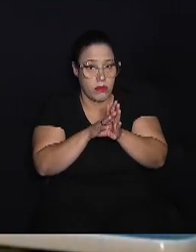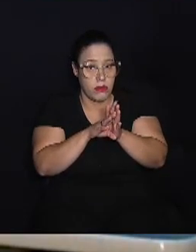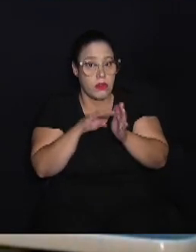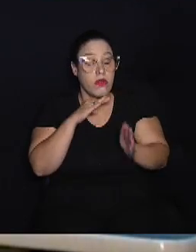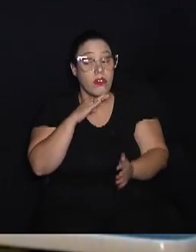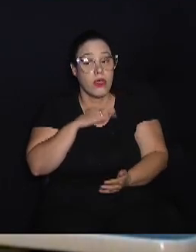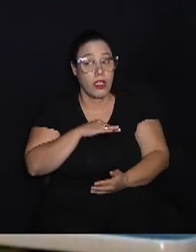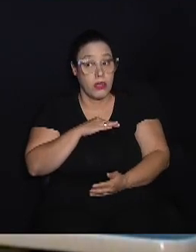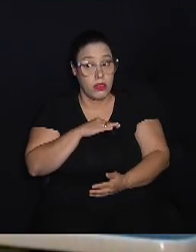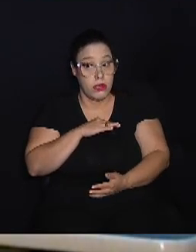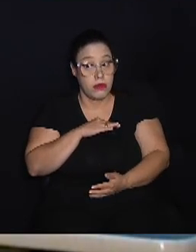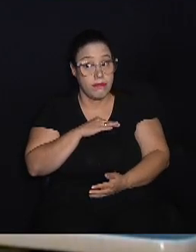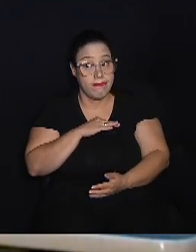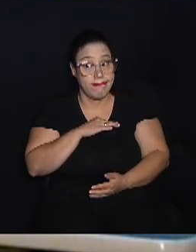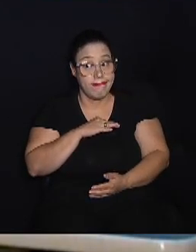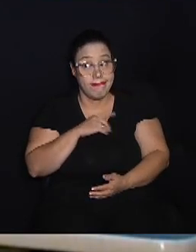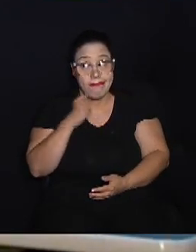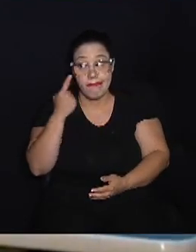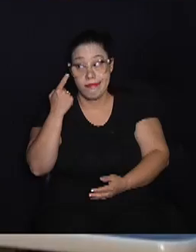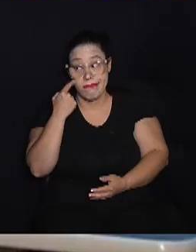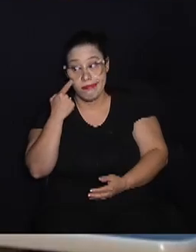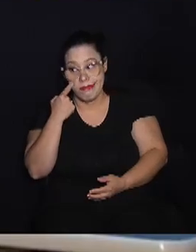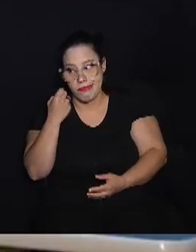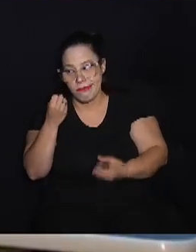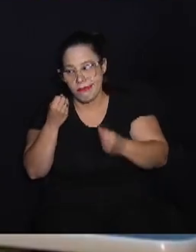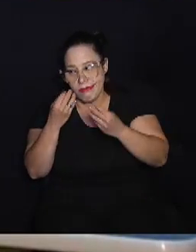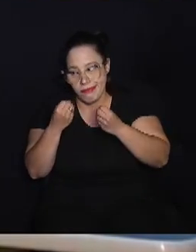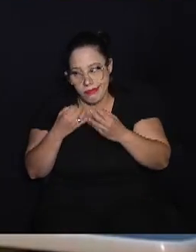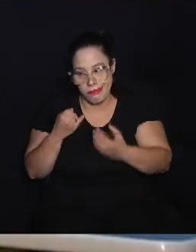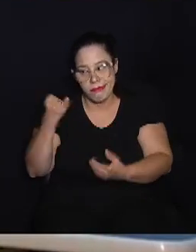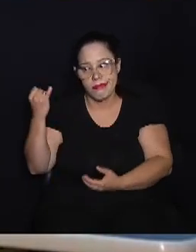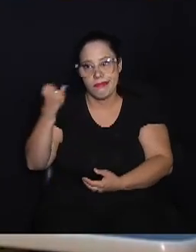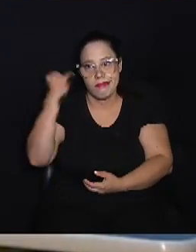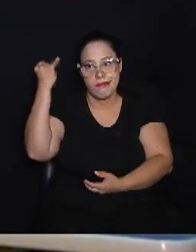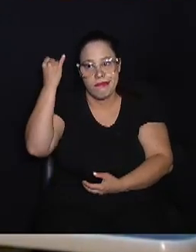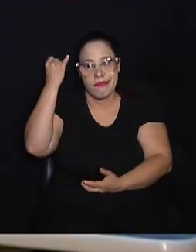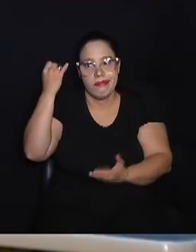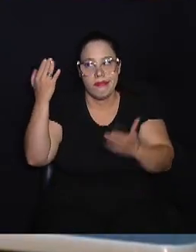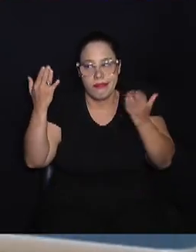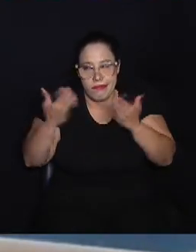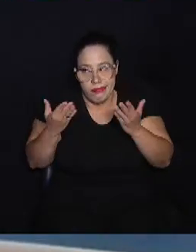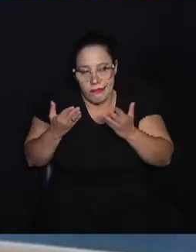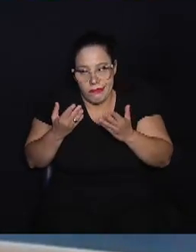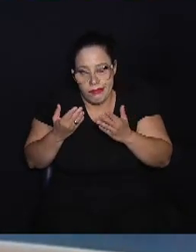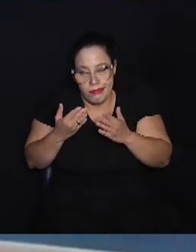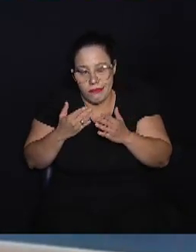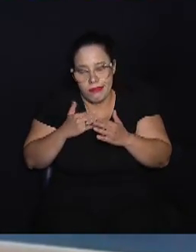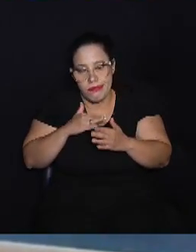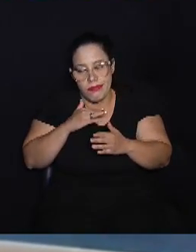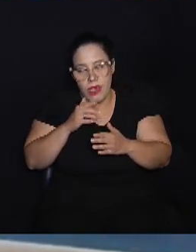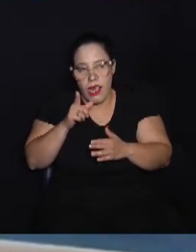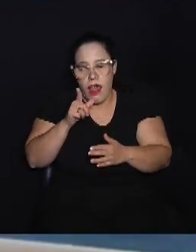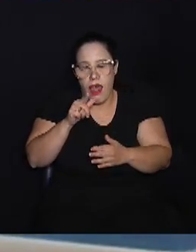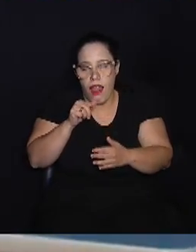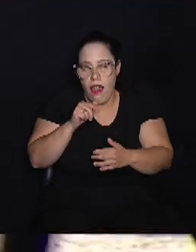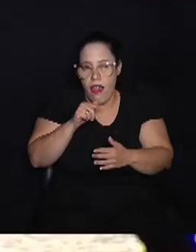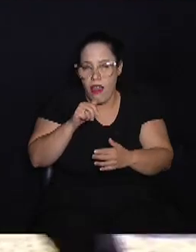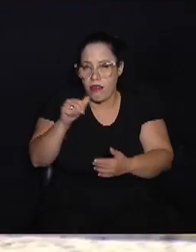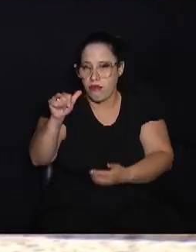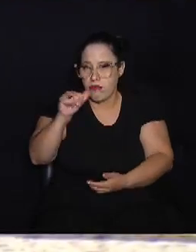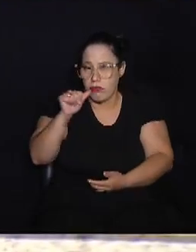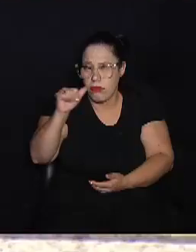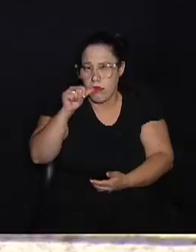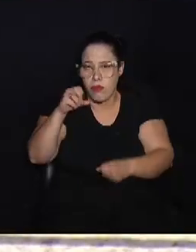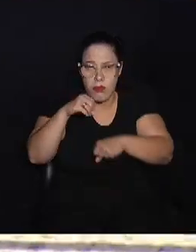da tarde. Bom, olha só a informação importante. Então, hoje, ainda mais água, aquelas dicas